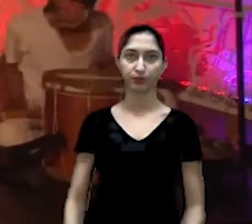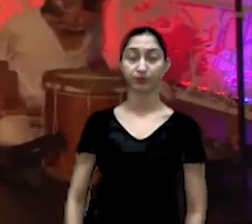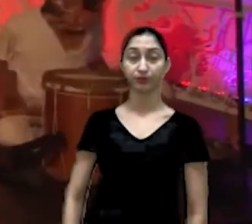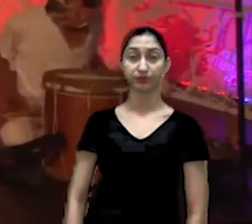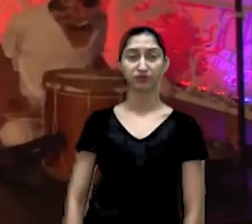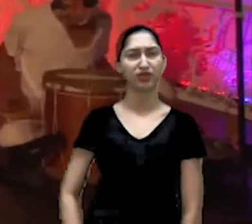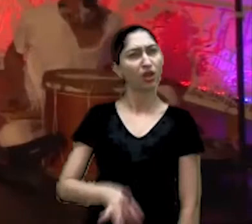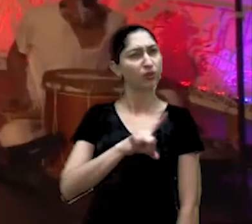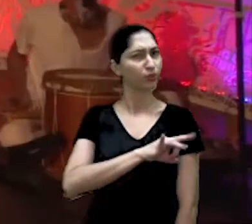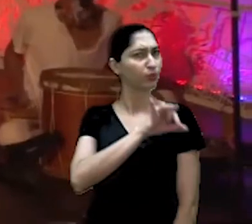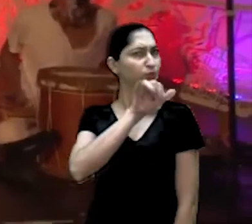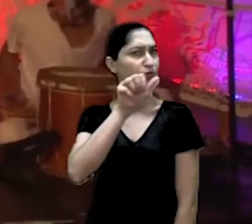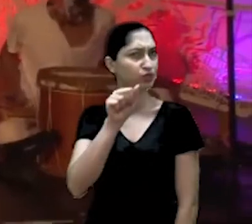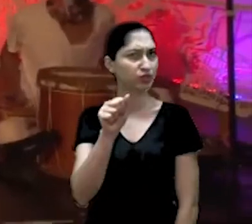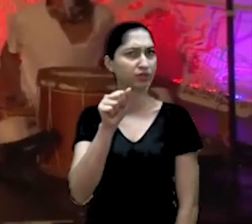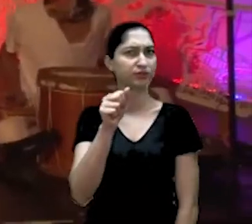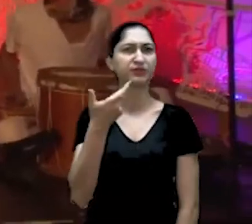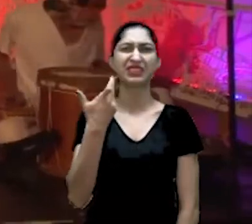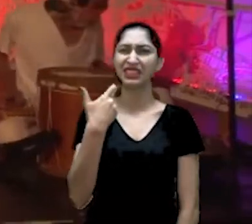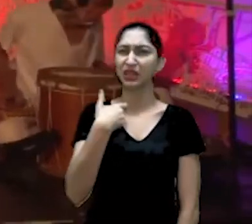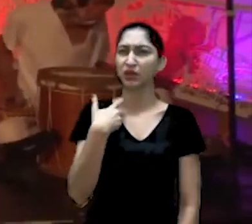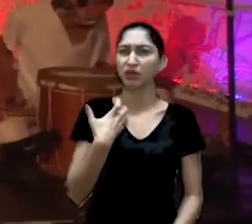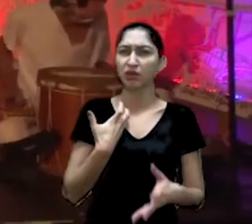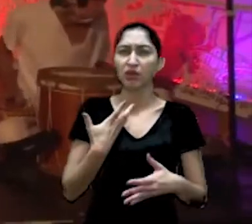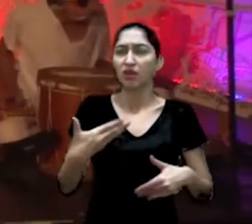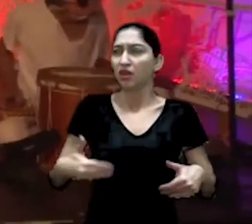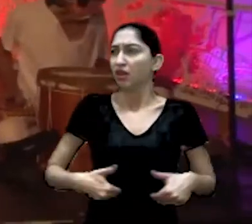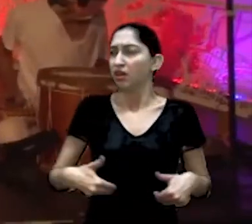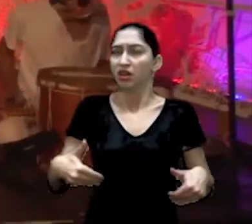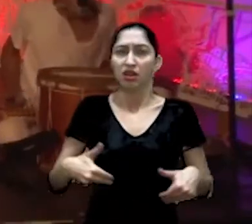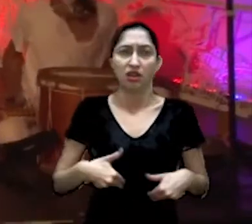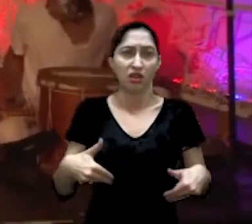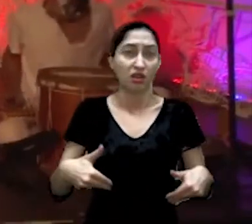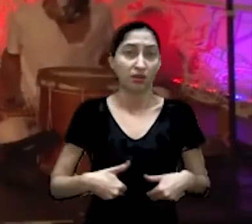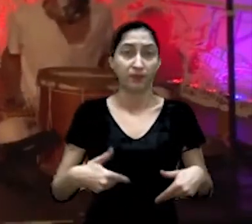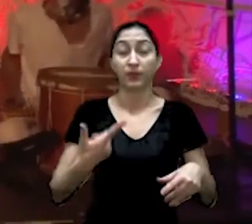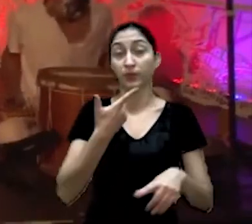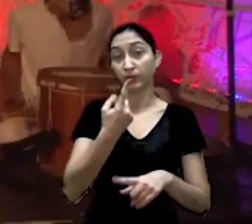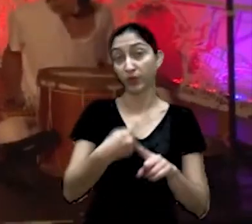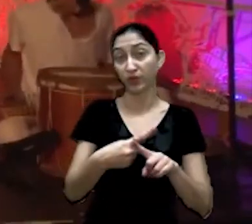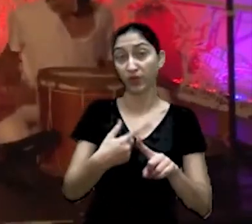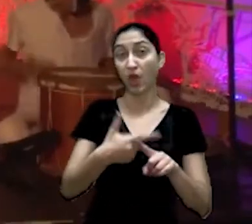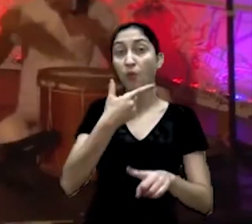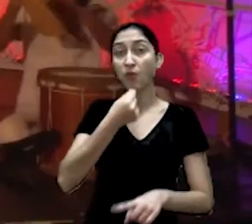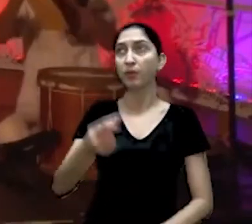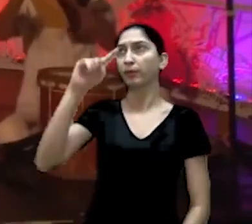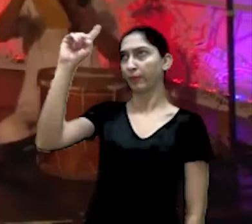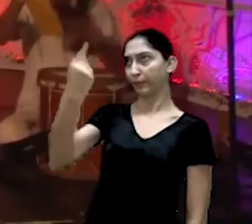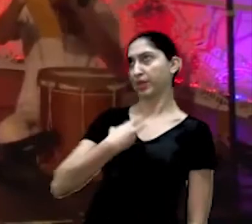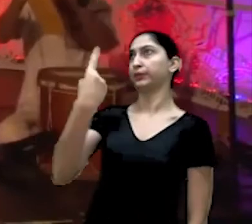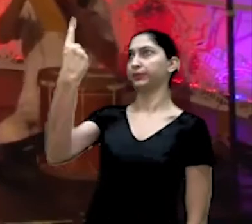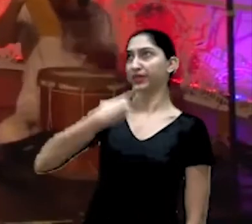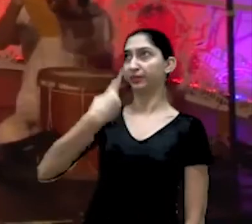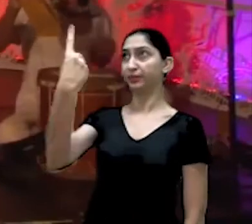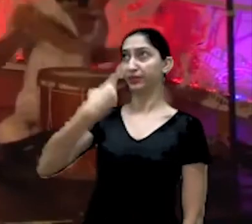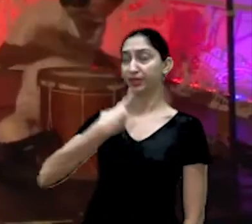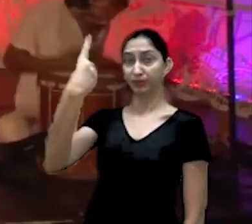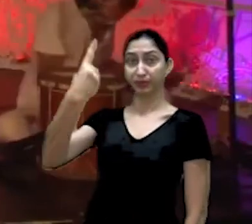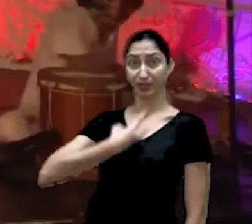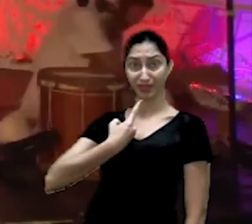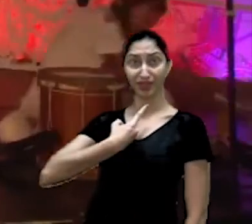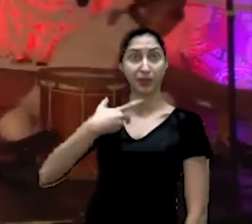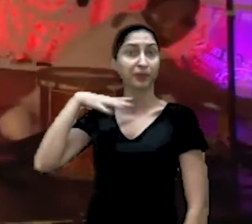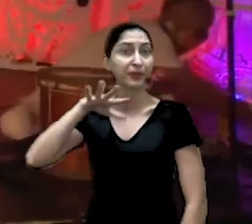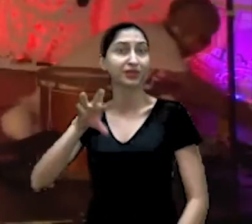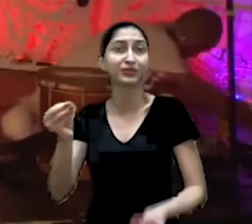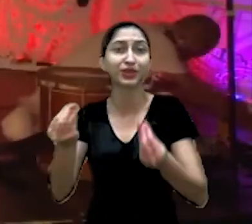Até que teve um dia que eu tava morta de fome. Porque ele só mandava, mas comida que era bom.